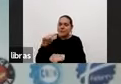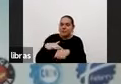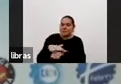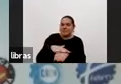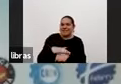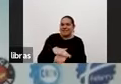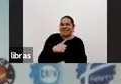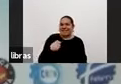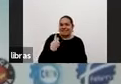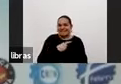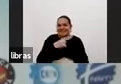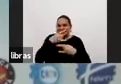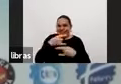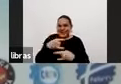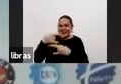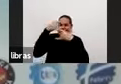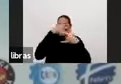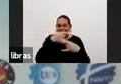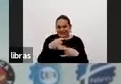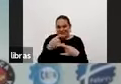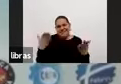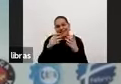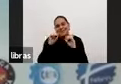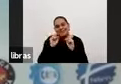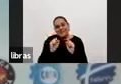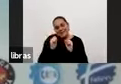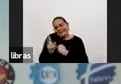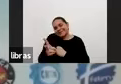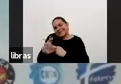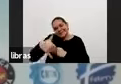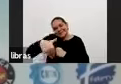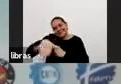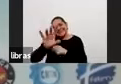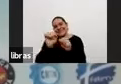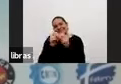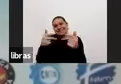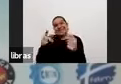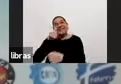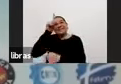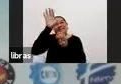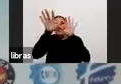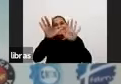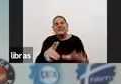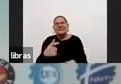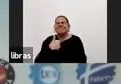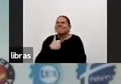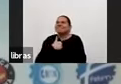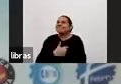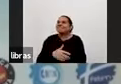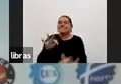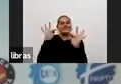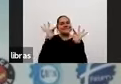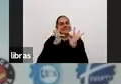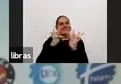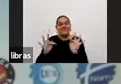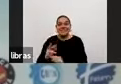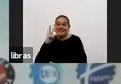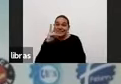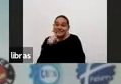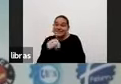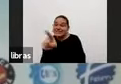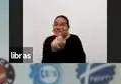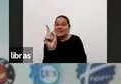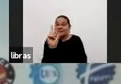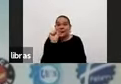com a live, pode seguir suas coisas. Que Deus abençoe. Estou bem feliz assim, de ver que vocês não param de